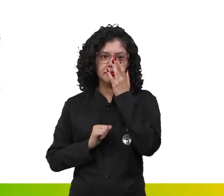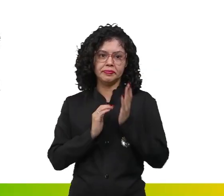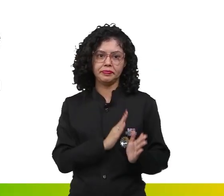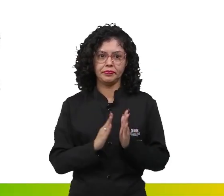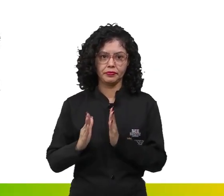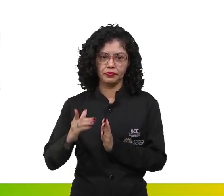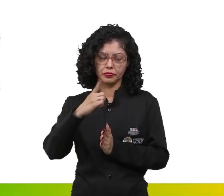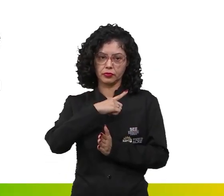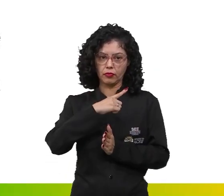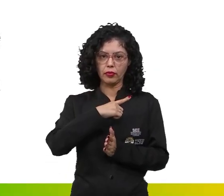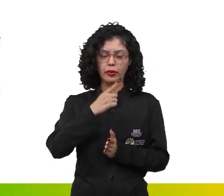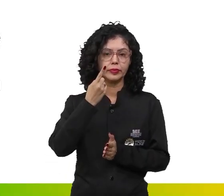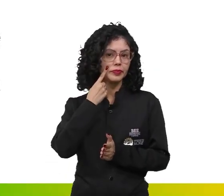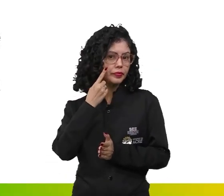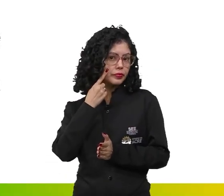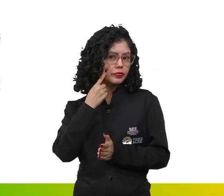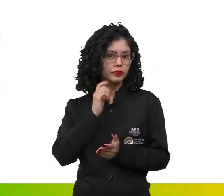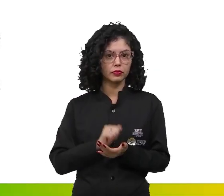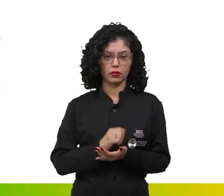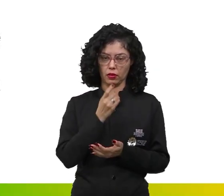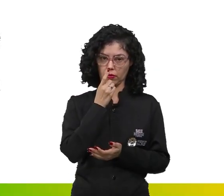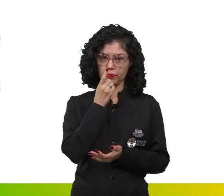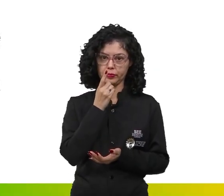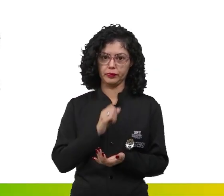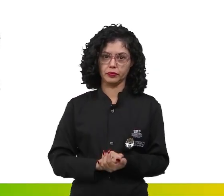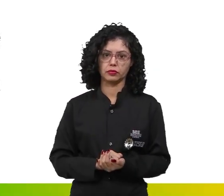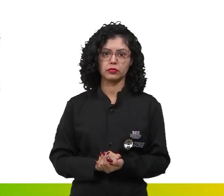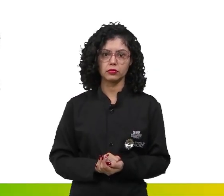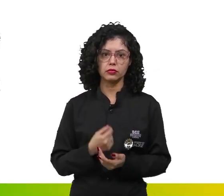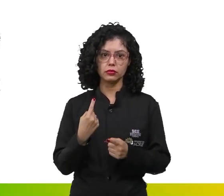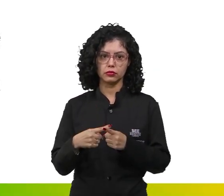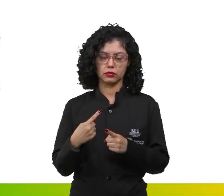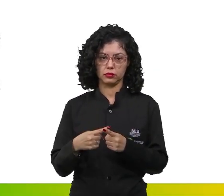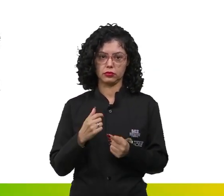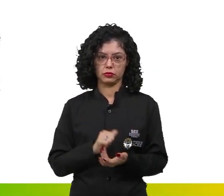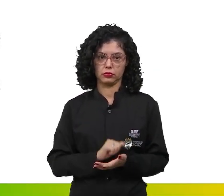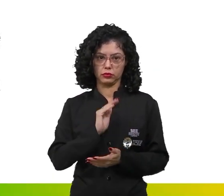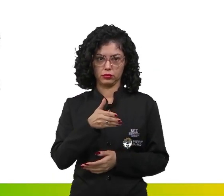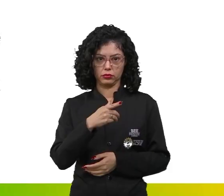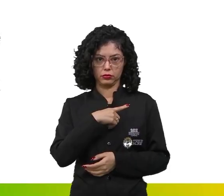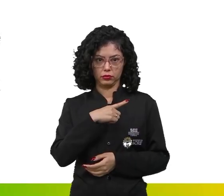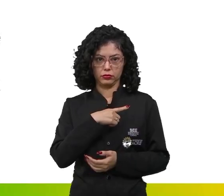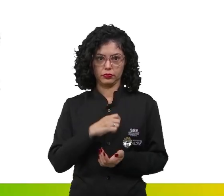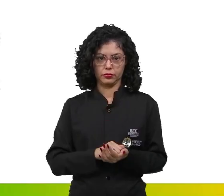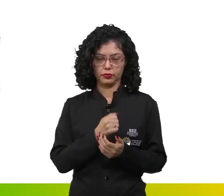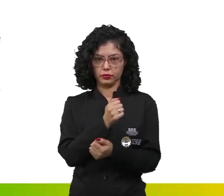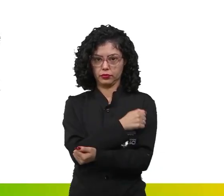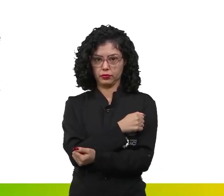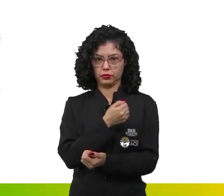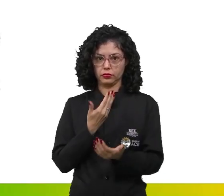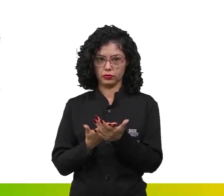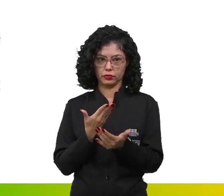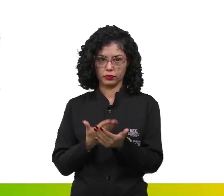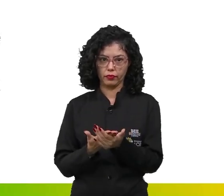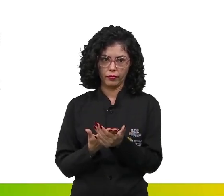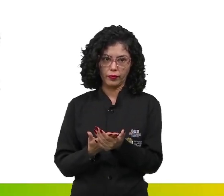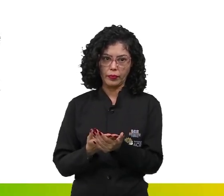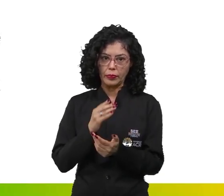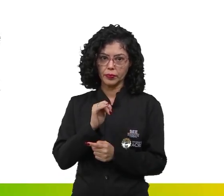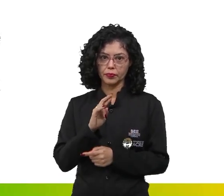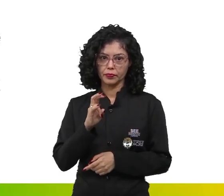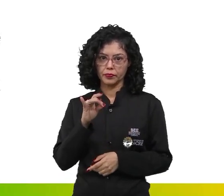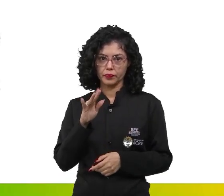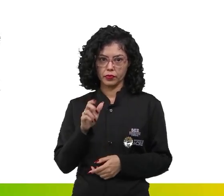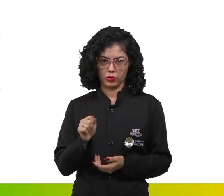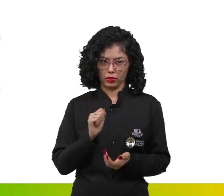1944. Prestem bem atenção nessa data, gente, porque nós já tivemos uma aula aqui sobre